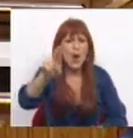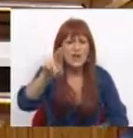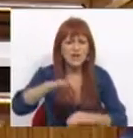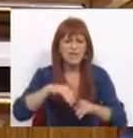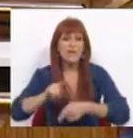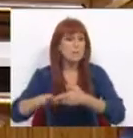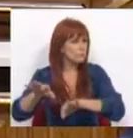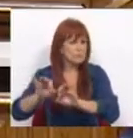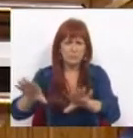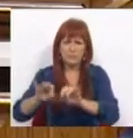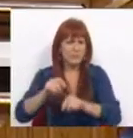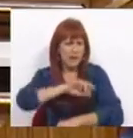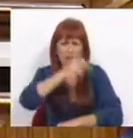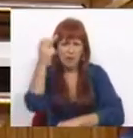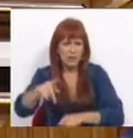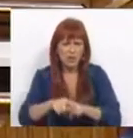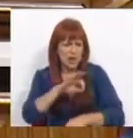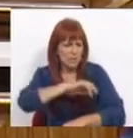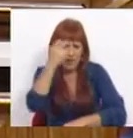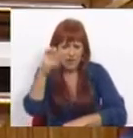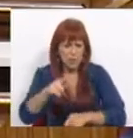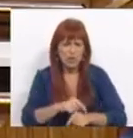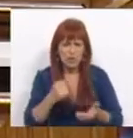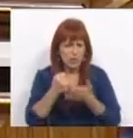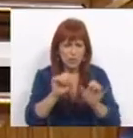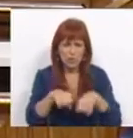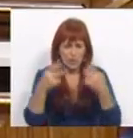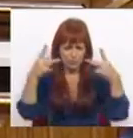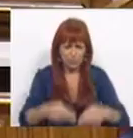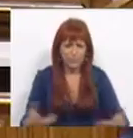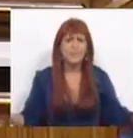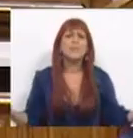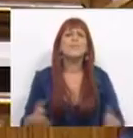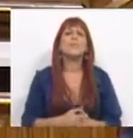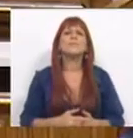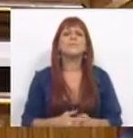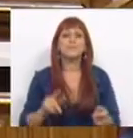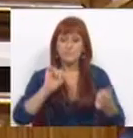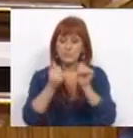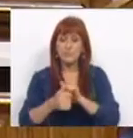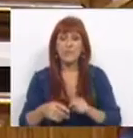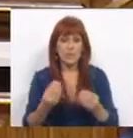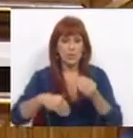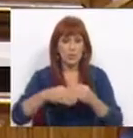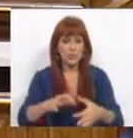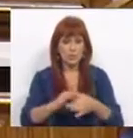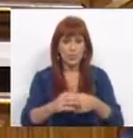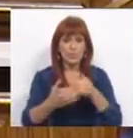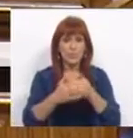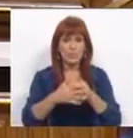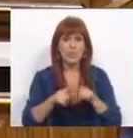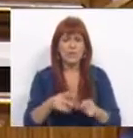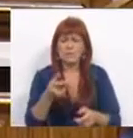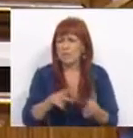fez o que fez com as reformas, com as pensões e com os apoios sociais. Transformou o complemento solidário para idosos